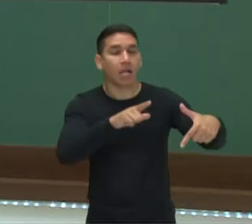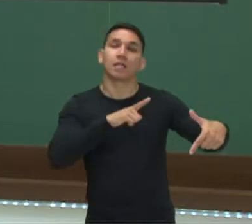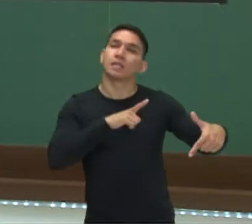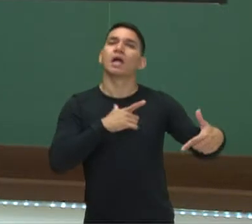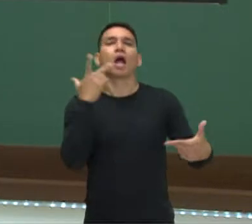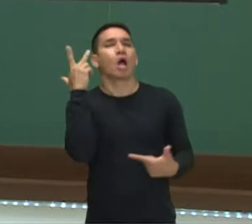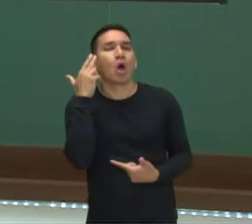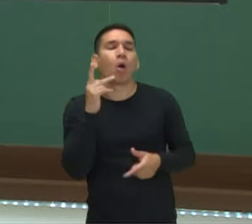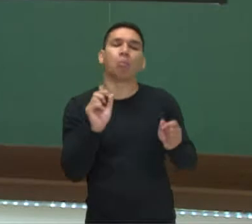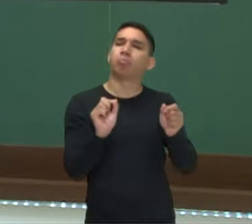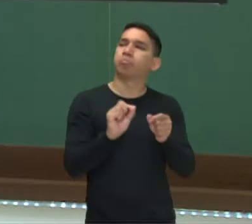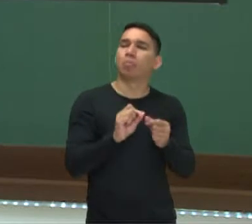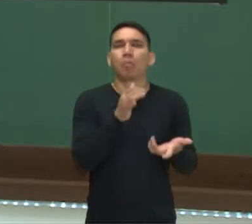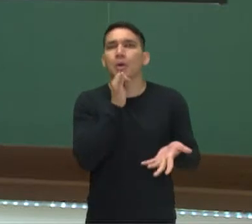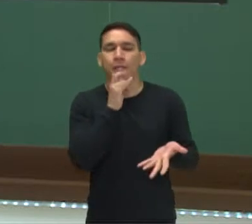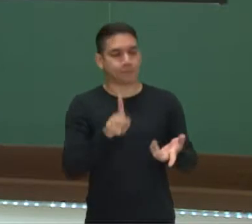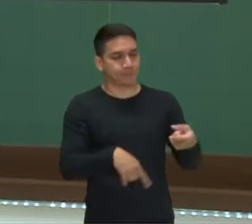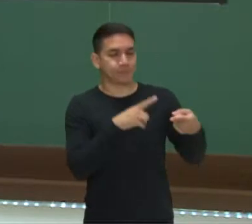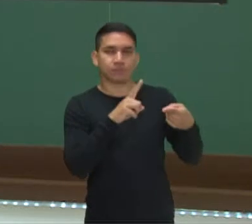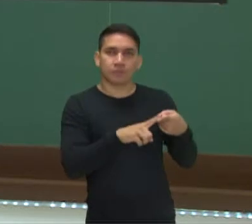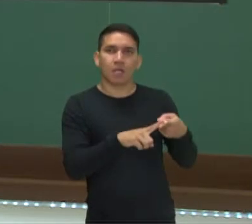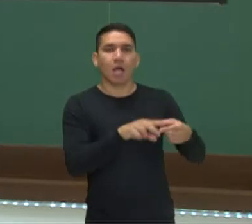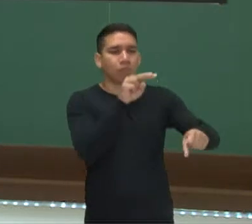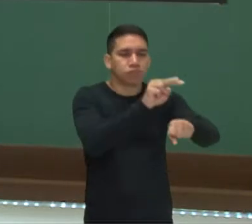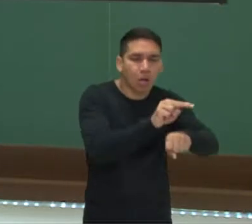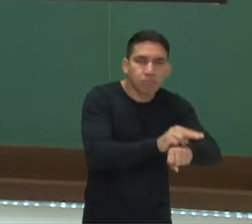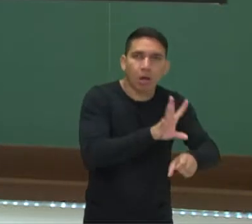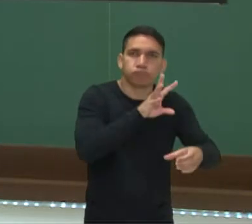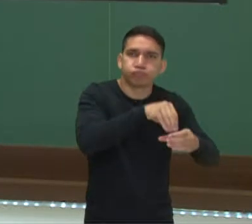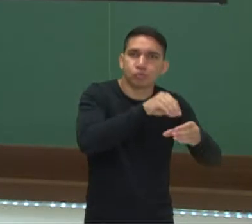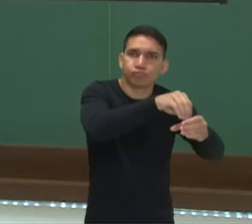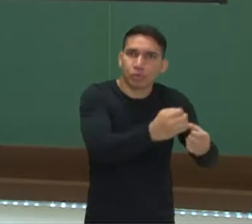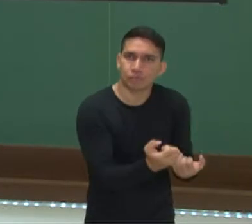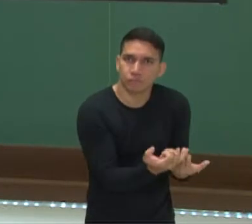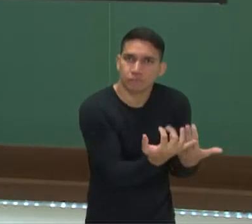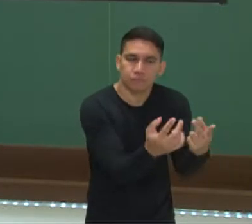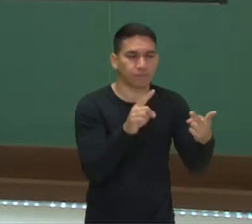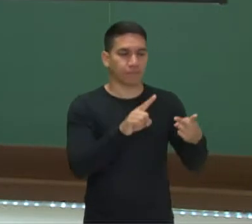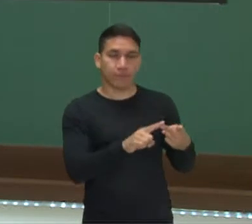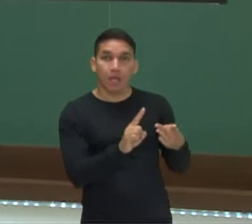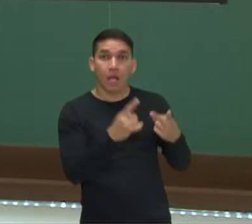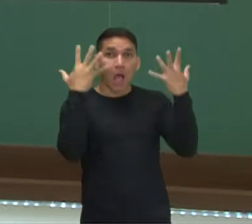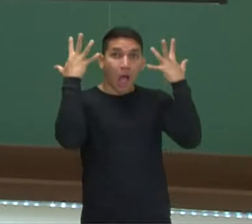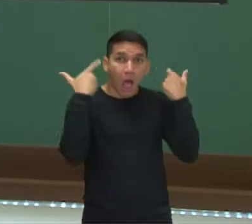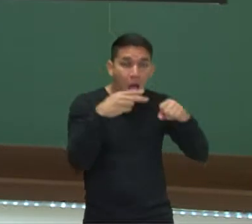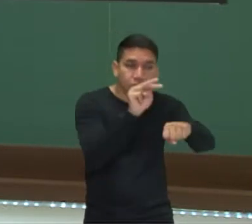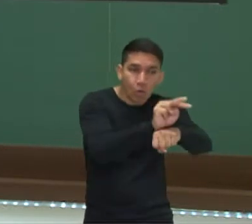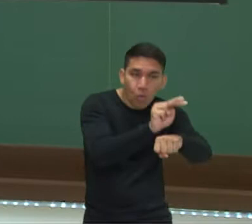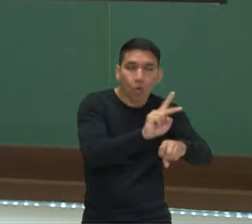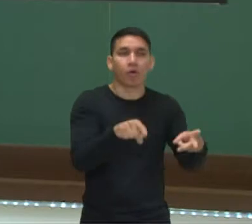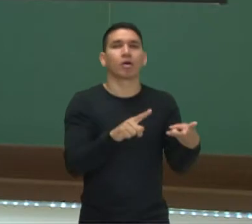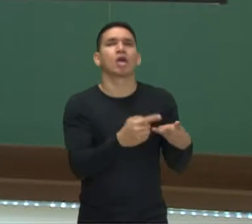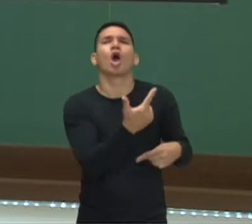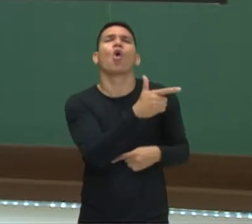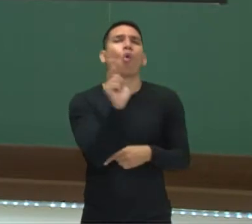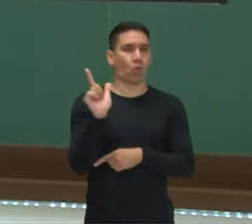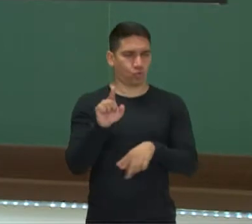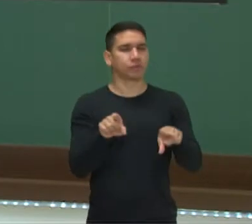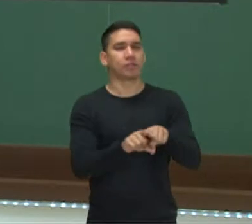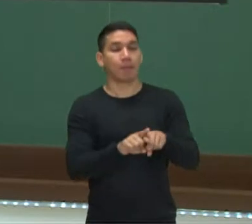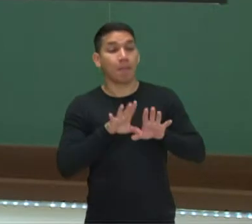a agricultura, a pecuária, entre outras. Mas essas atividades desenvolvidas no campo, no espaço